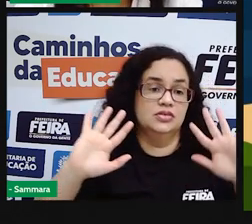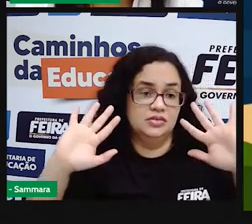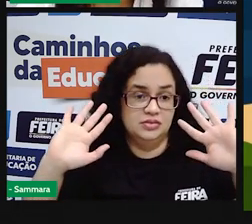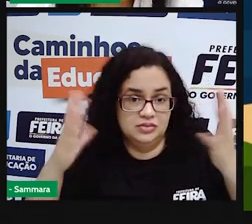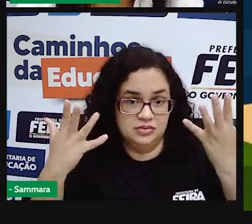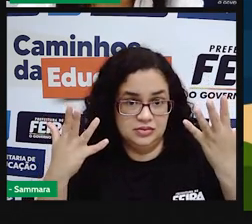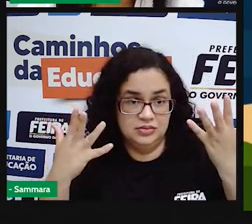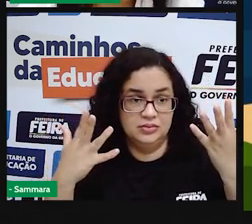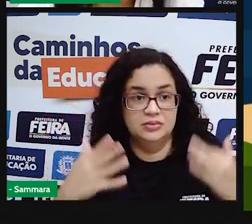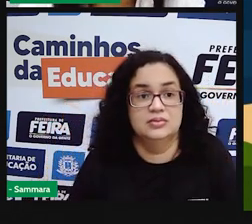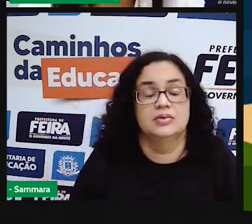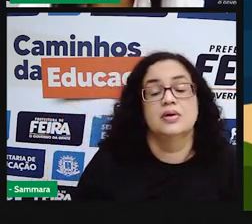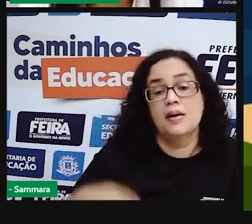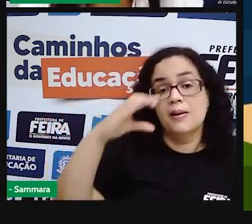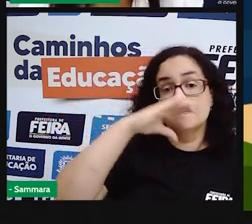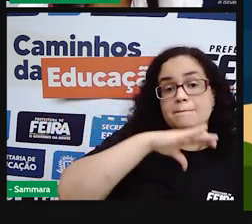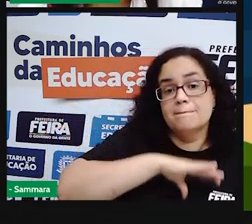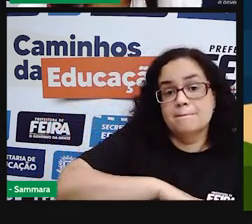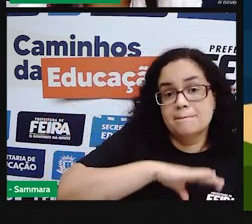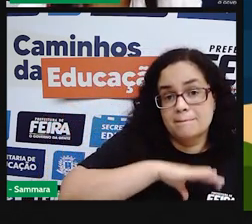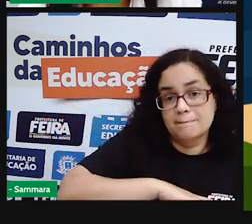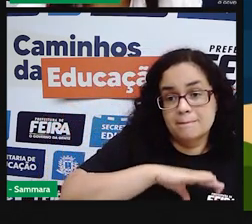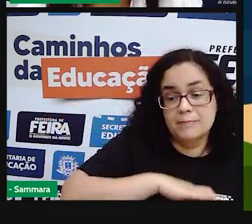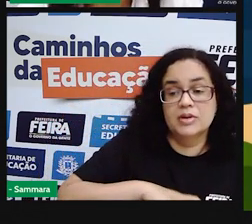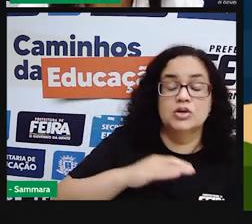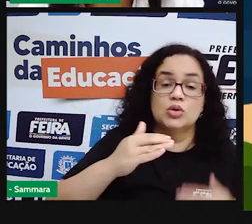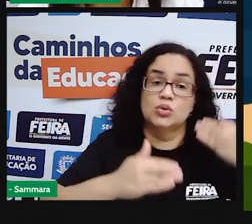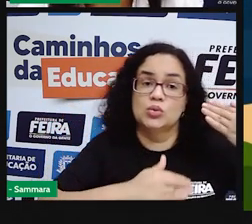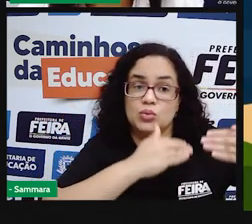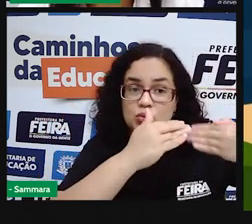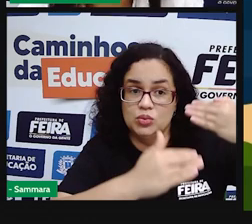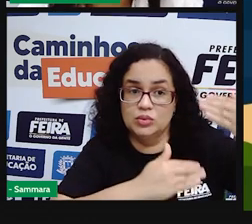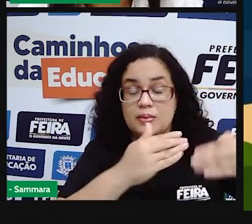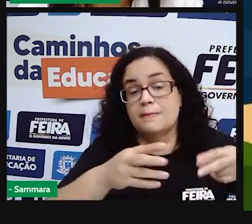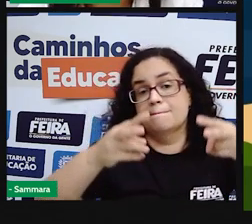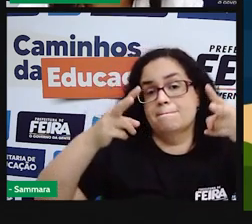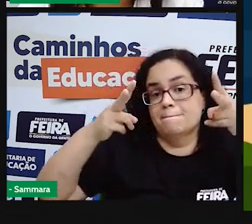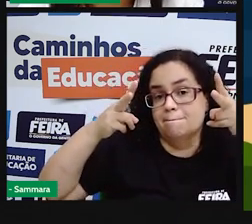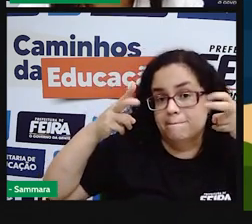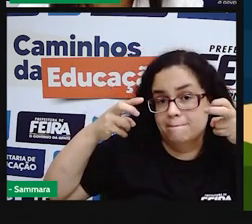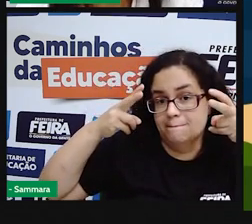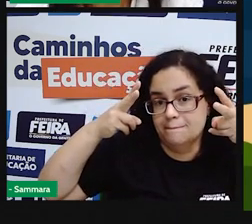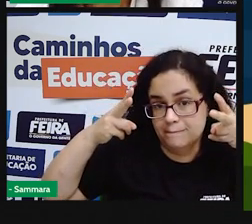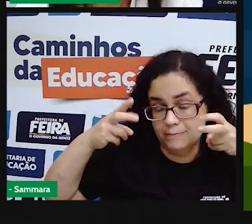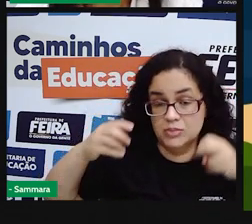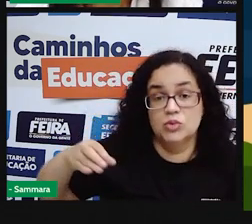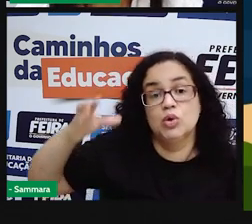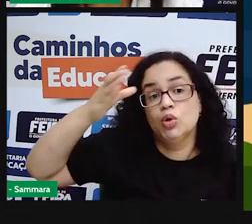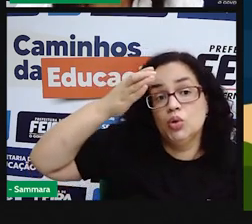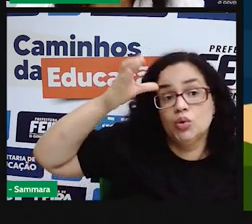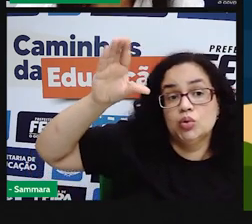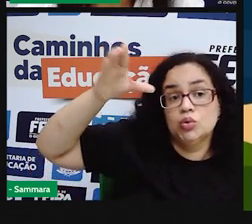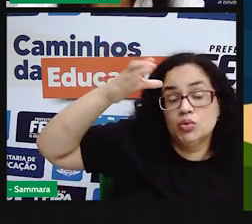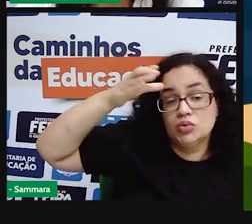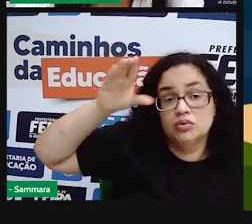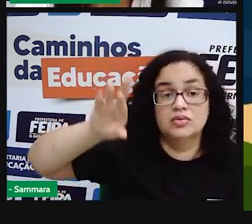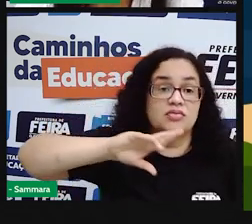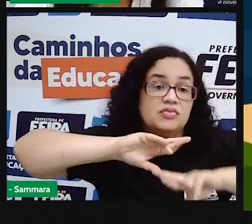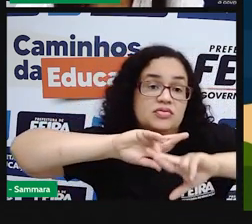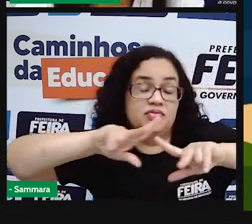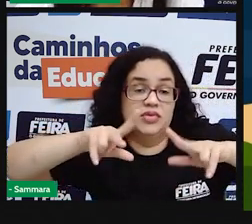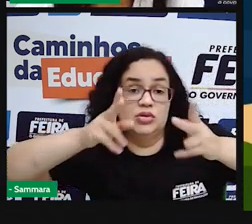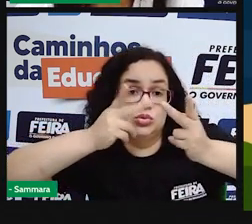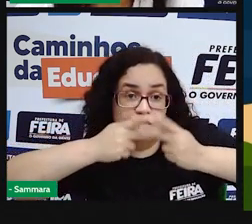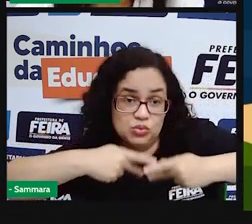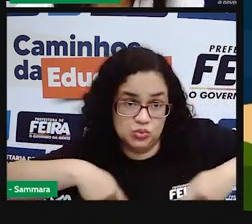trazidas pelos portugueses, mas que com o passar do tempo receberam influências culturais de vários povos